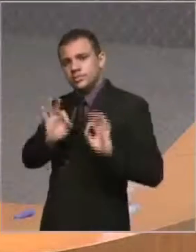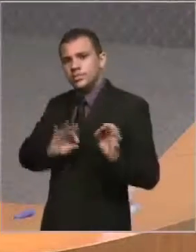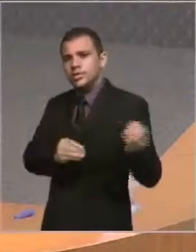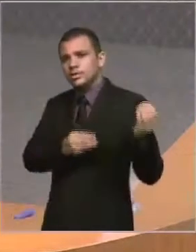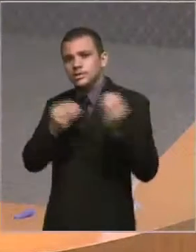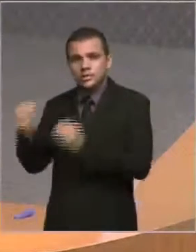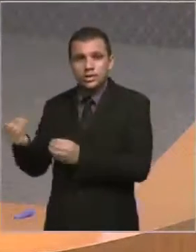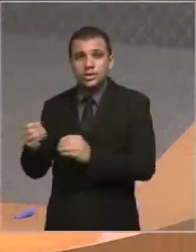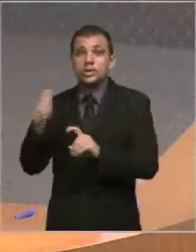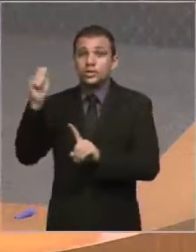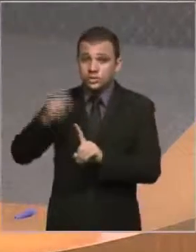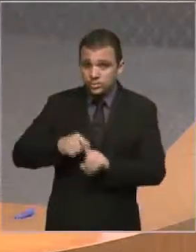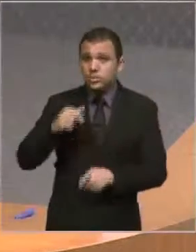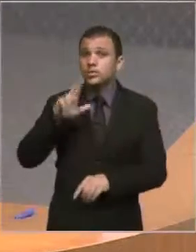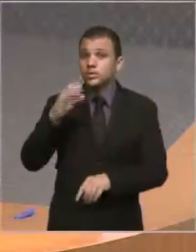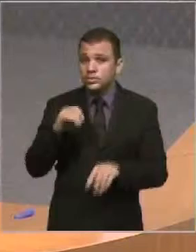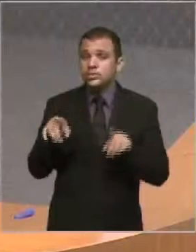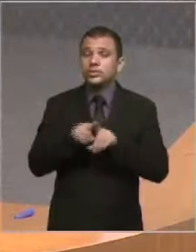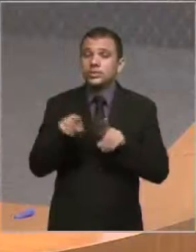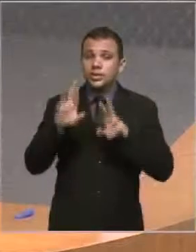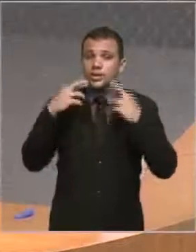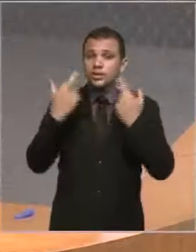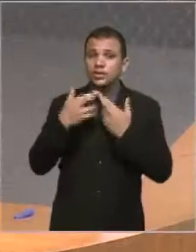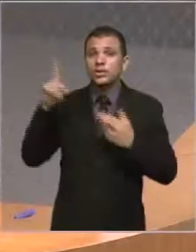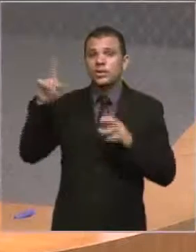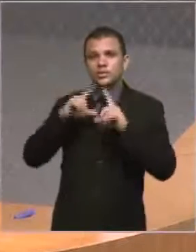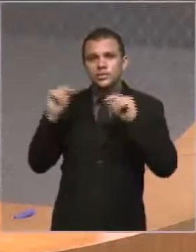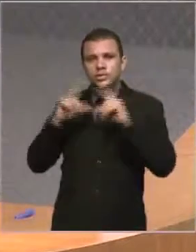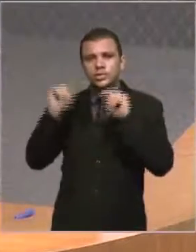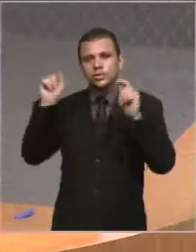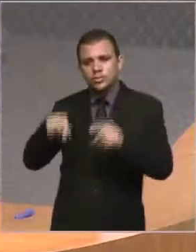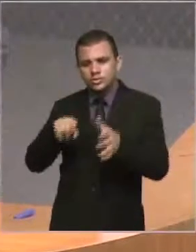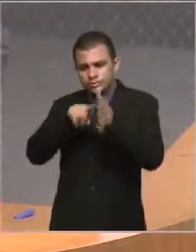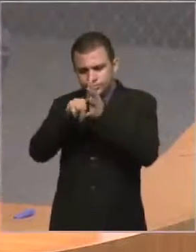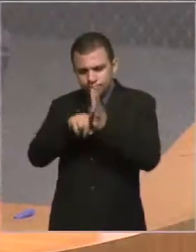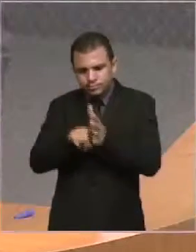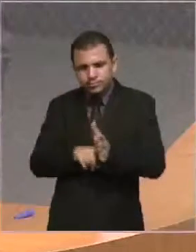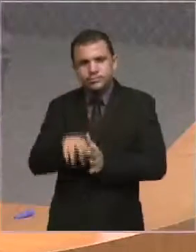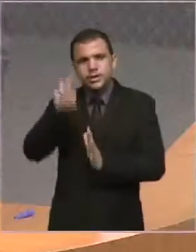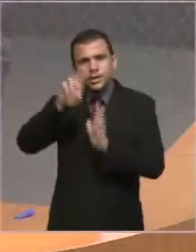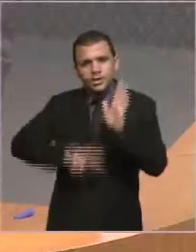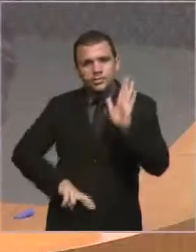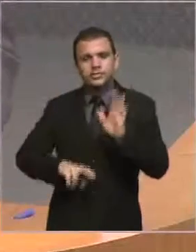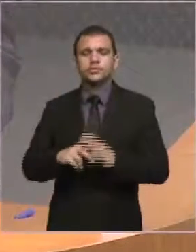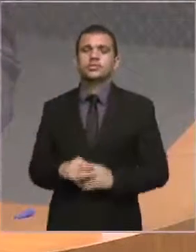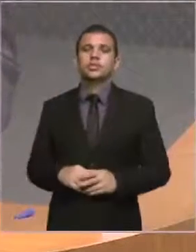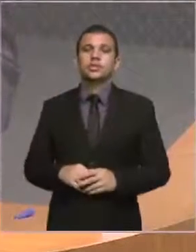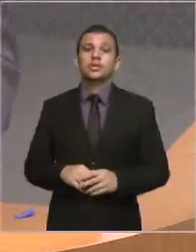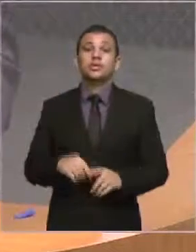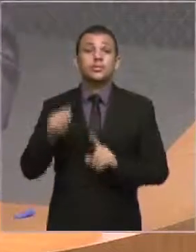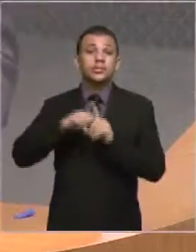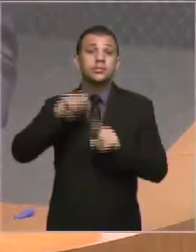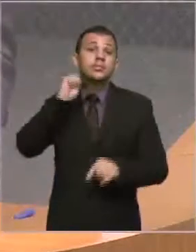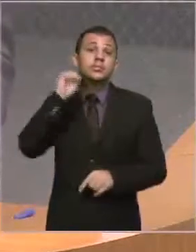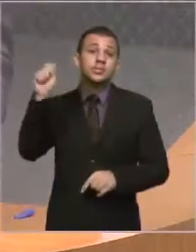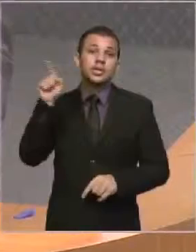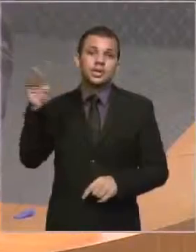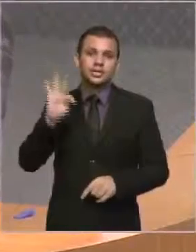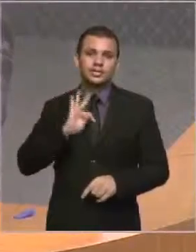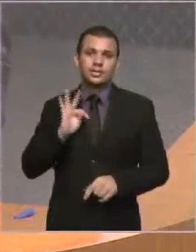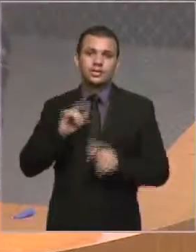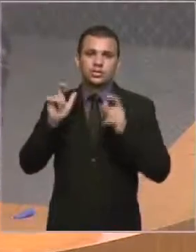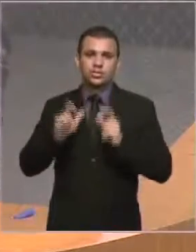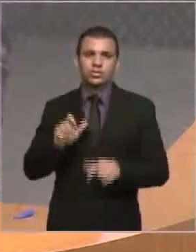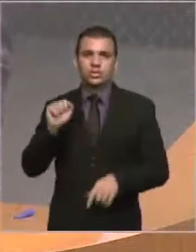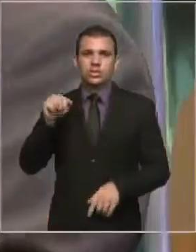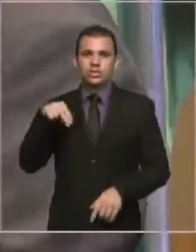em Brasília para uma revisão final. Em abril, a minuta da criação do consórcio foi aprovada pelos técnicos da NTT. E,